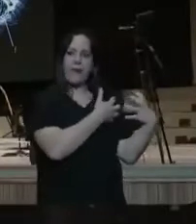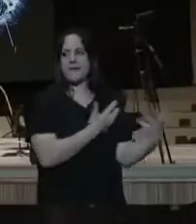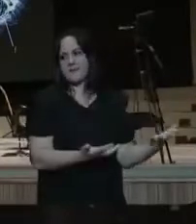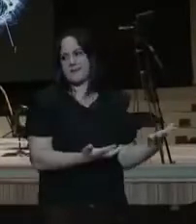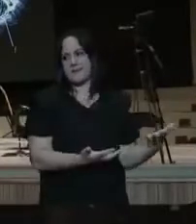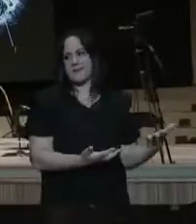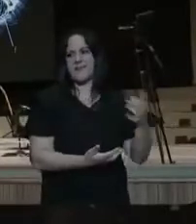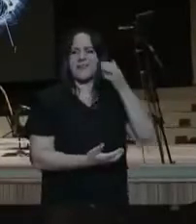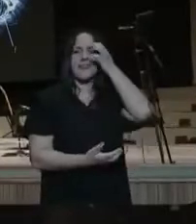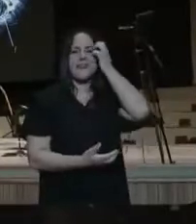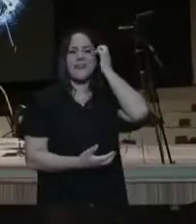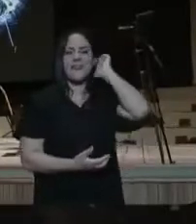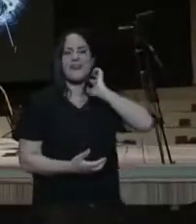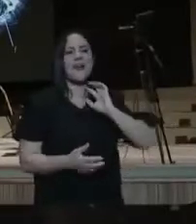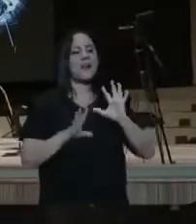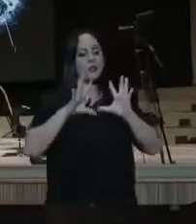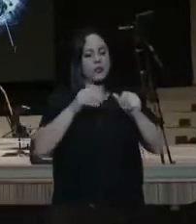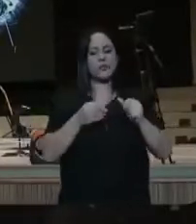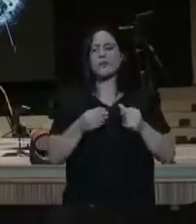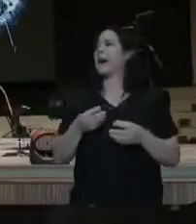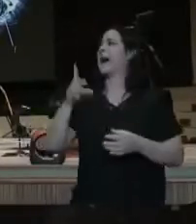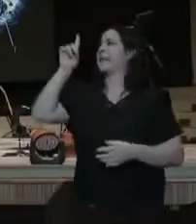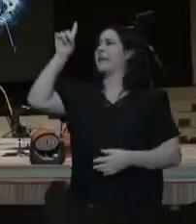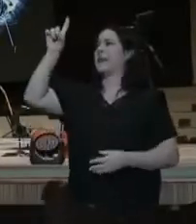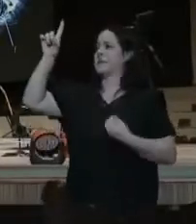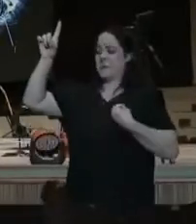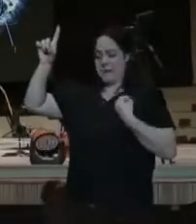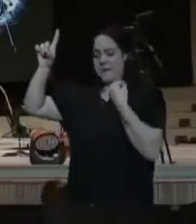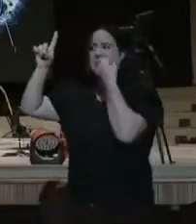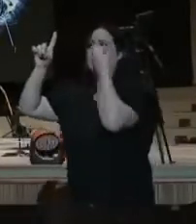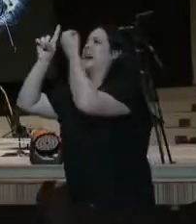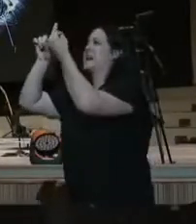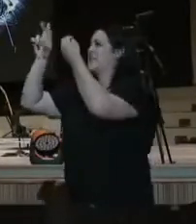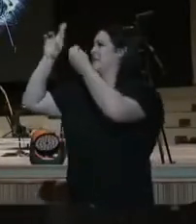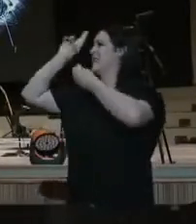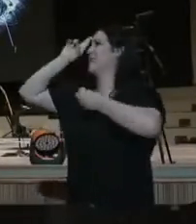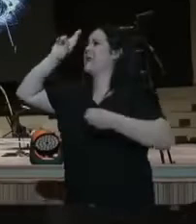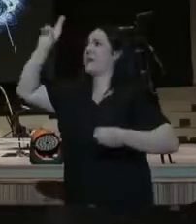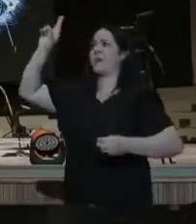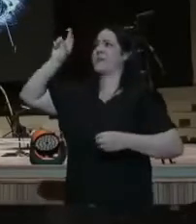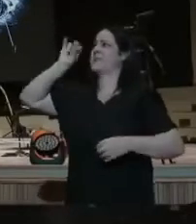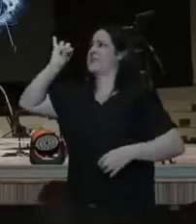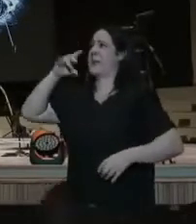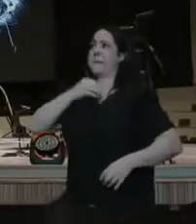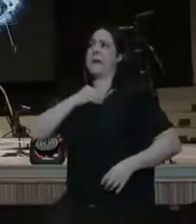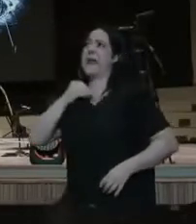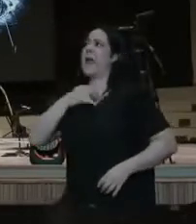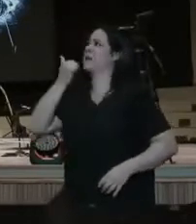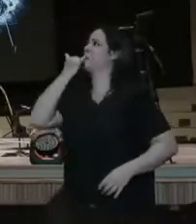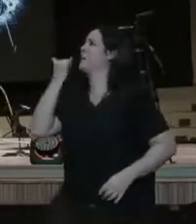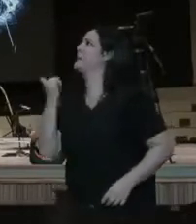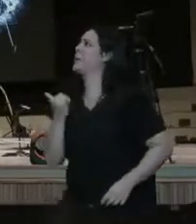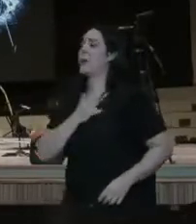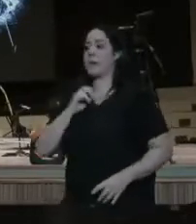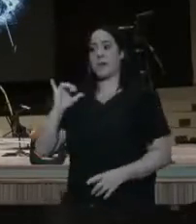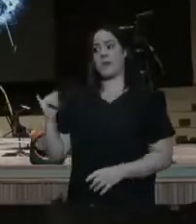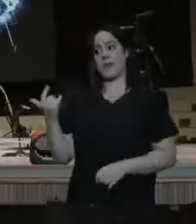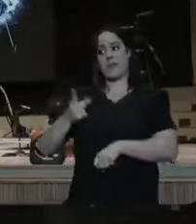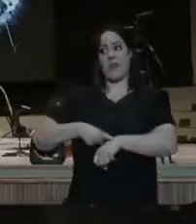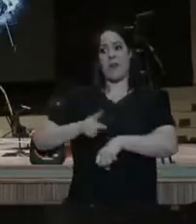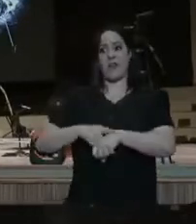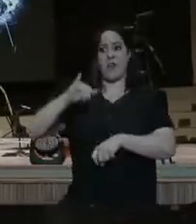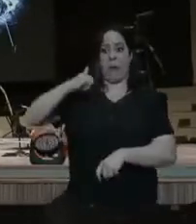a gente entrega vida a deus nessas horas né o senhor se algum pecado perdoa e